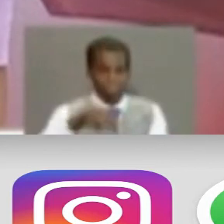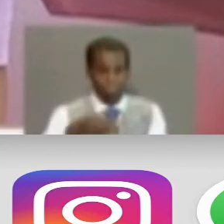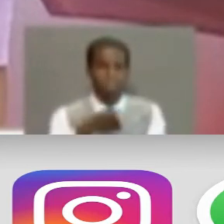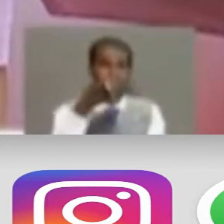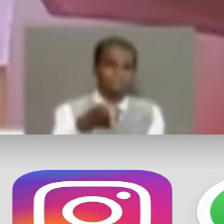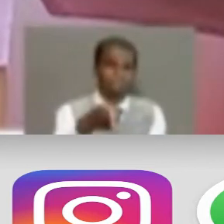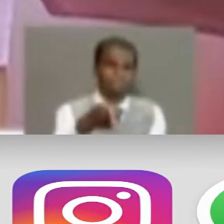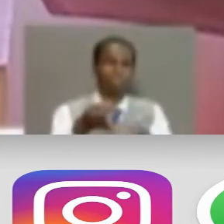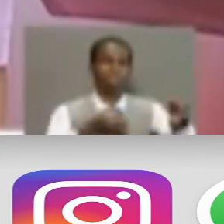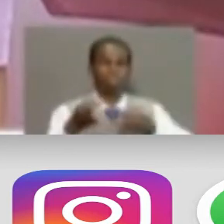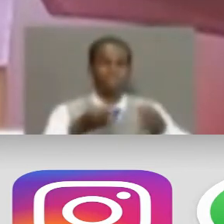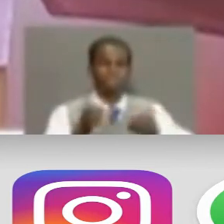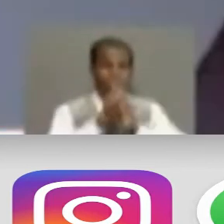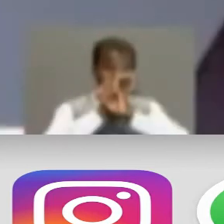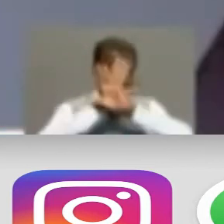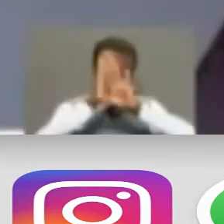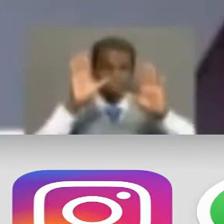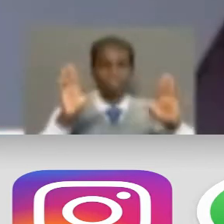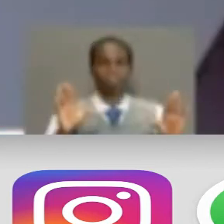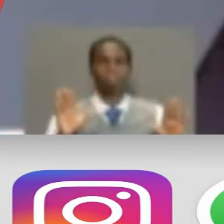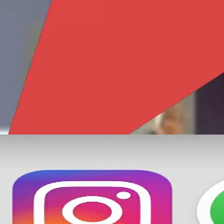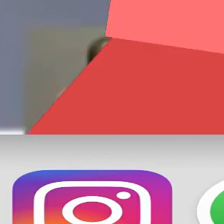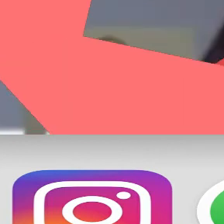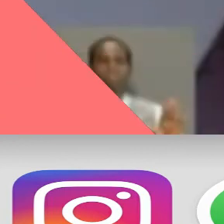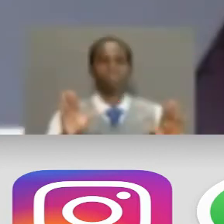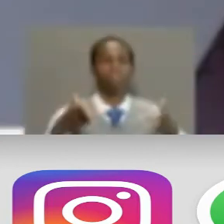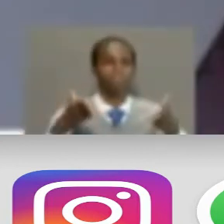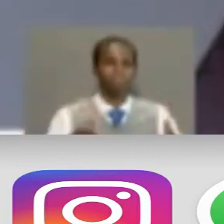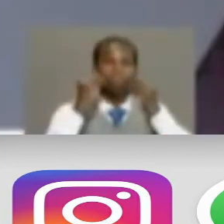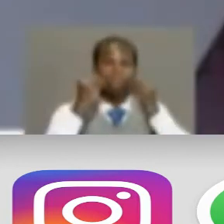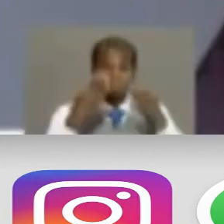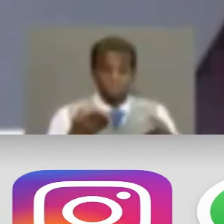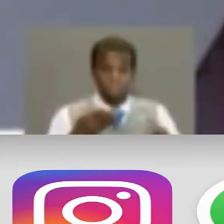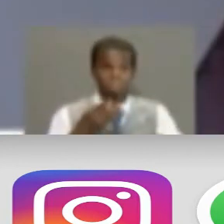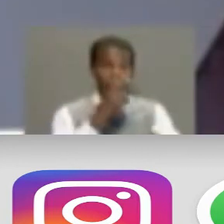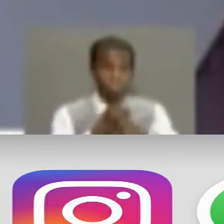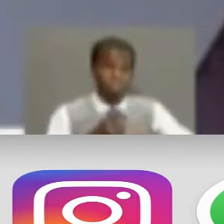da mácula. Se politicamente não é estratégico perder-se tempo em